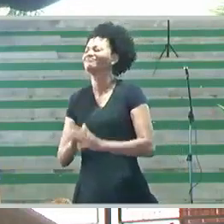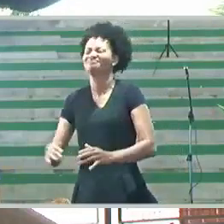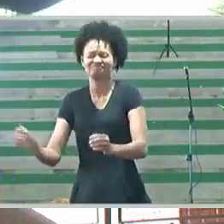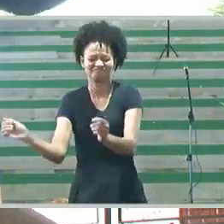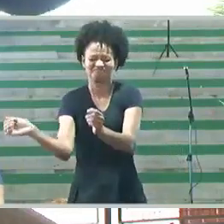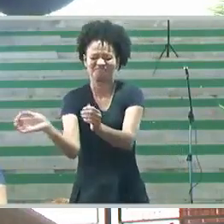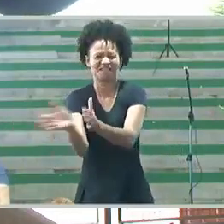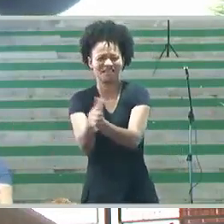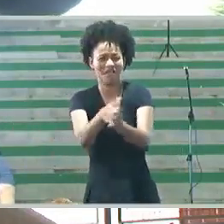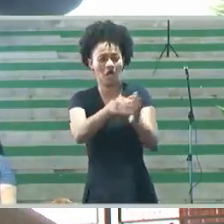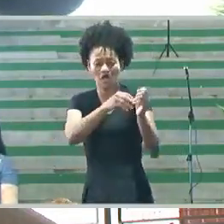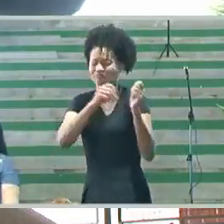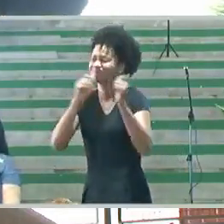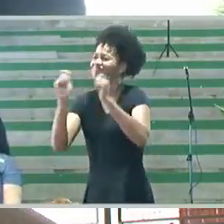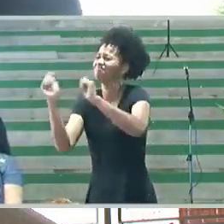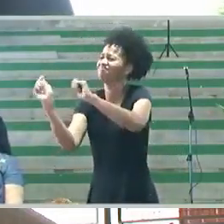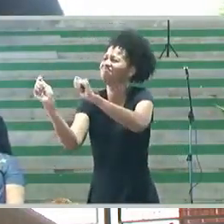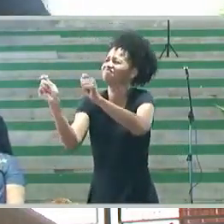Aleluia.